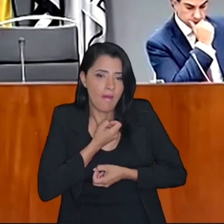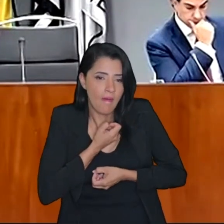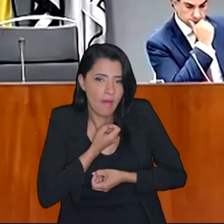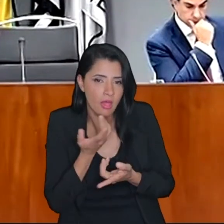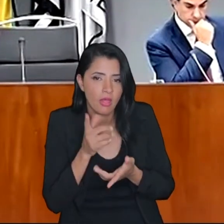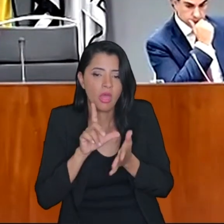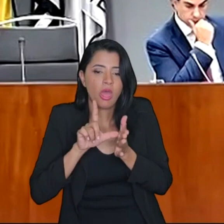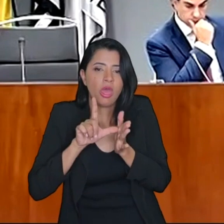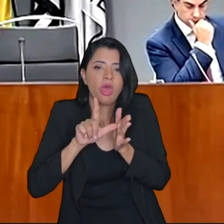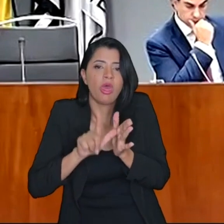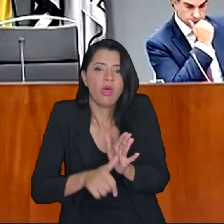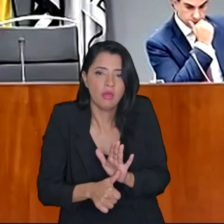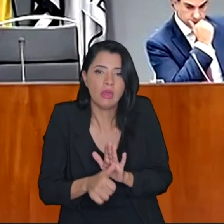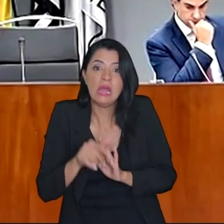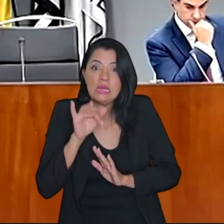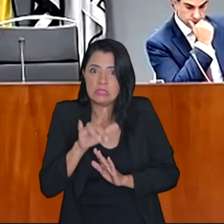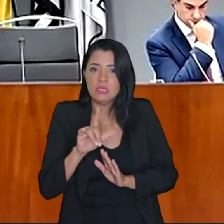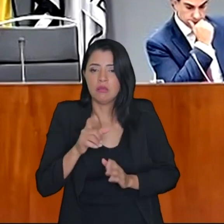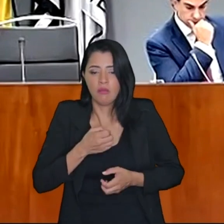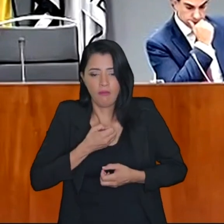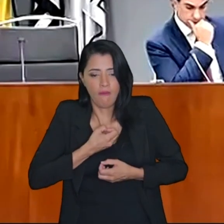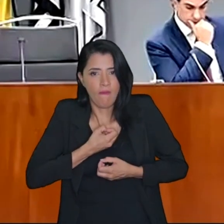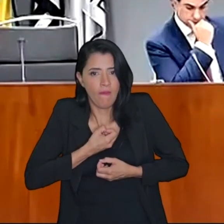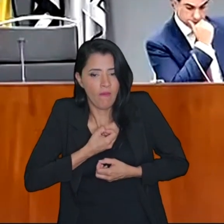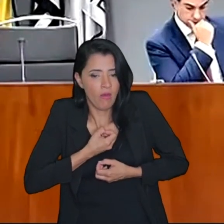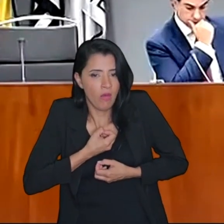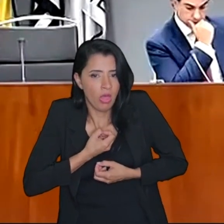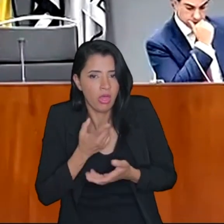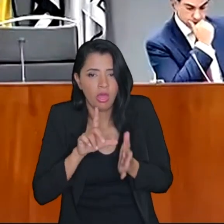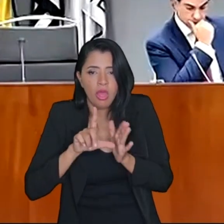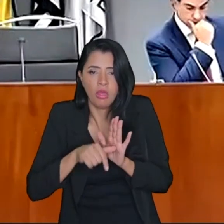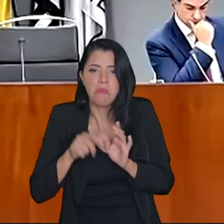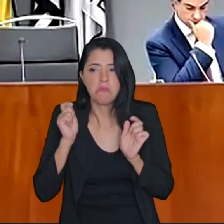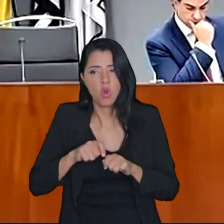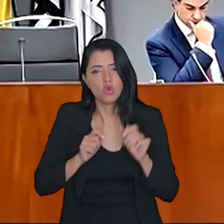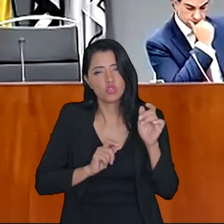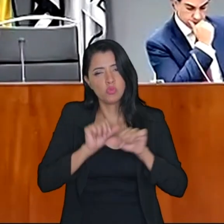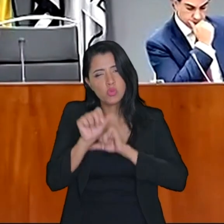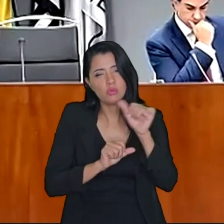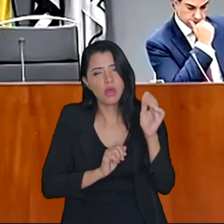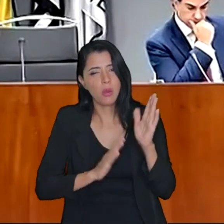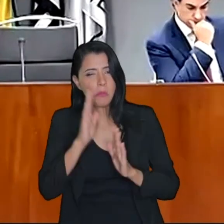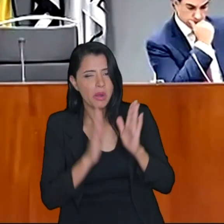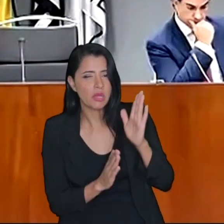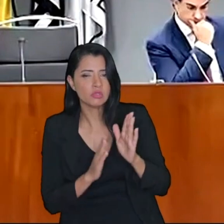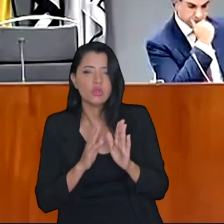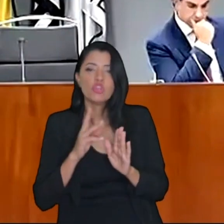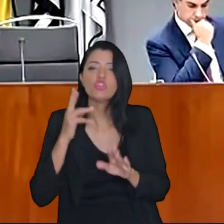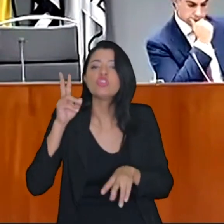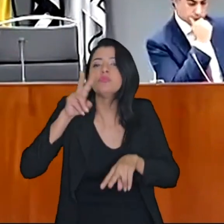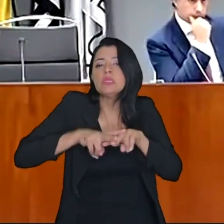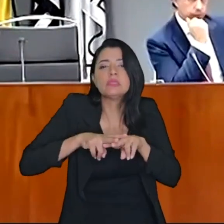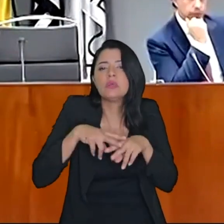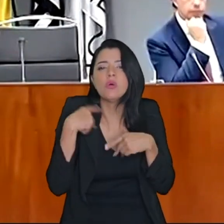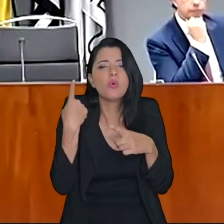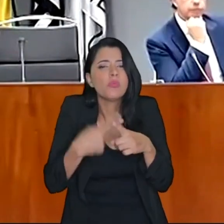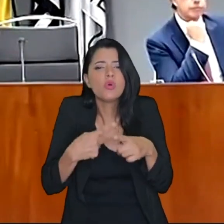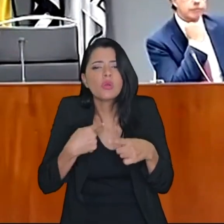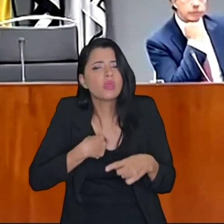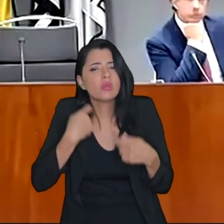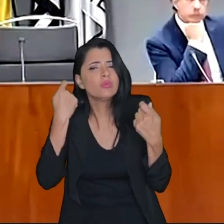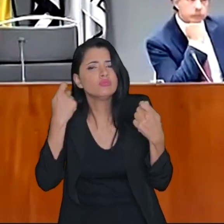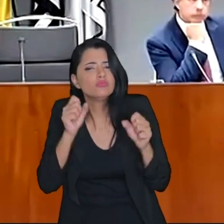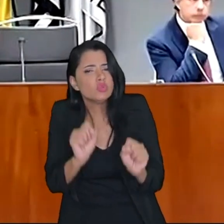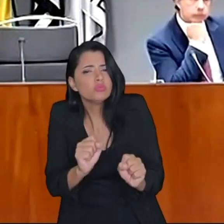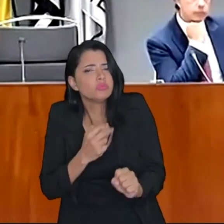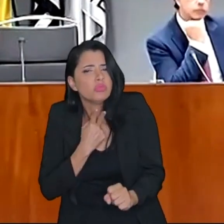na delação tardia eu tenho a possibilidade de mexer nos prazos de progressão de regime, por que que eu não posso fazer